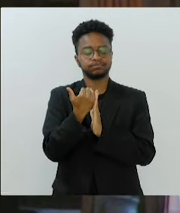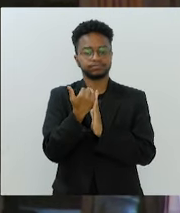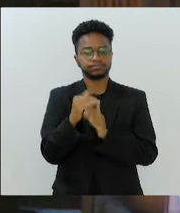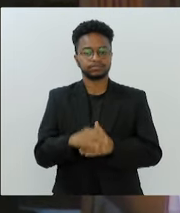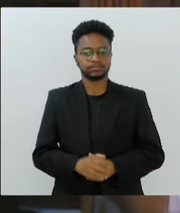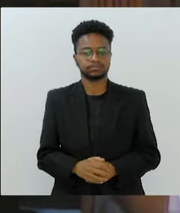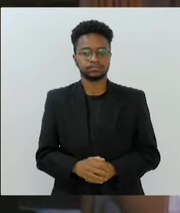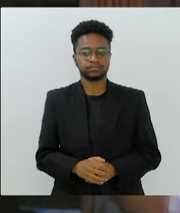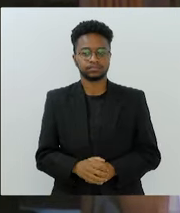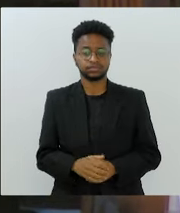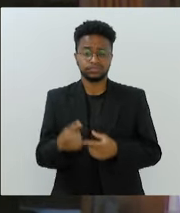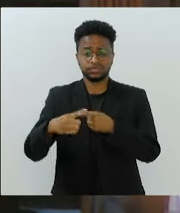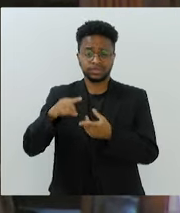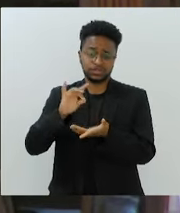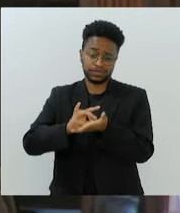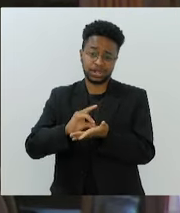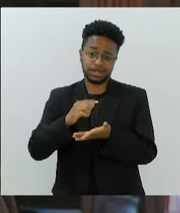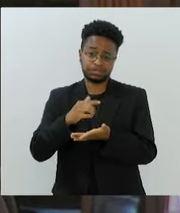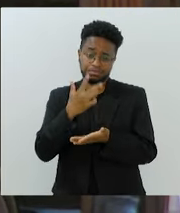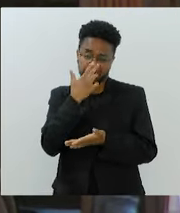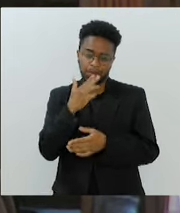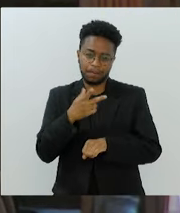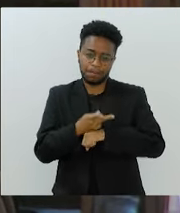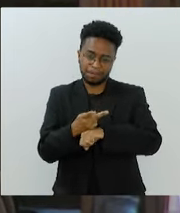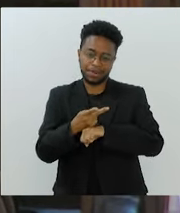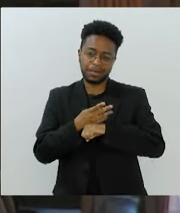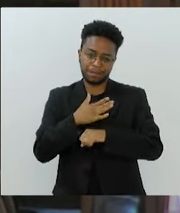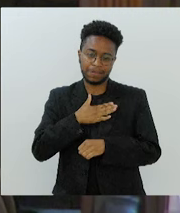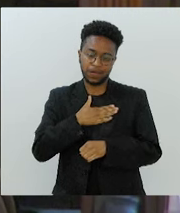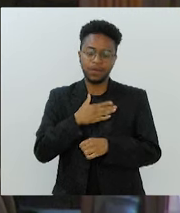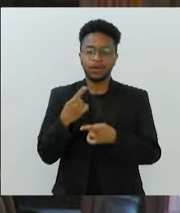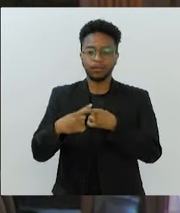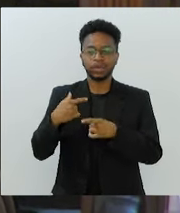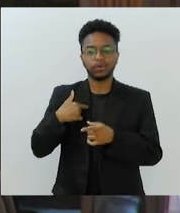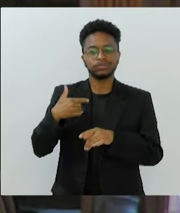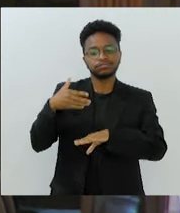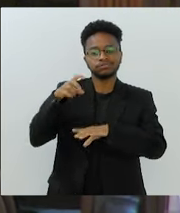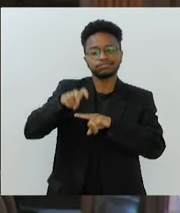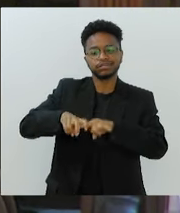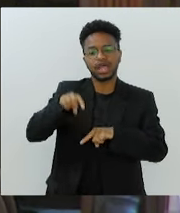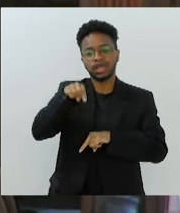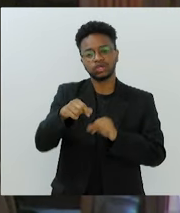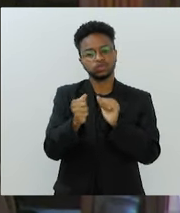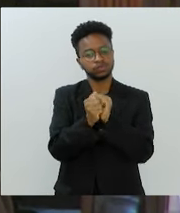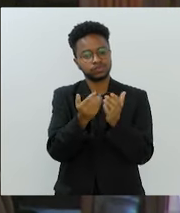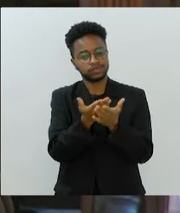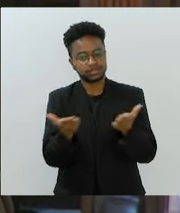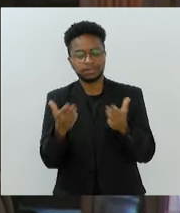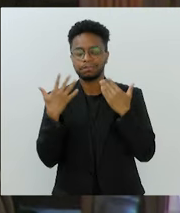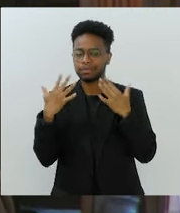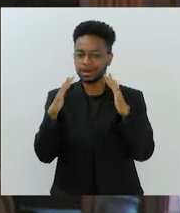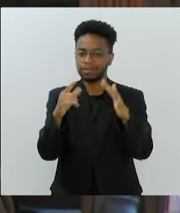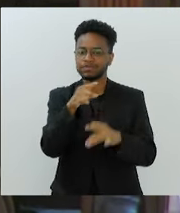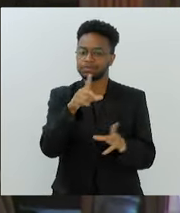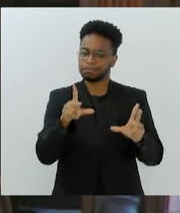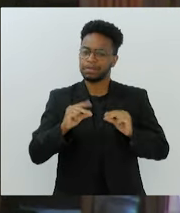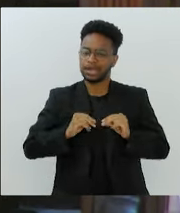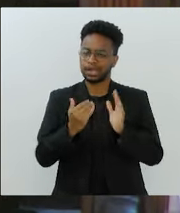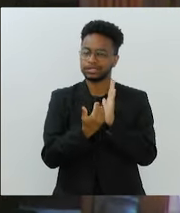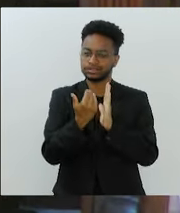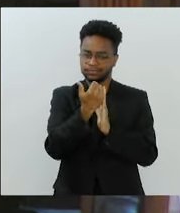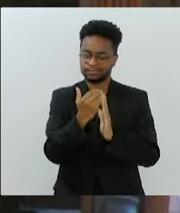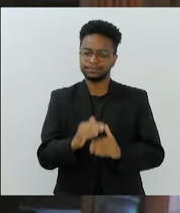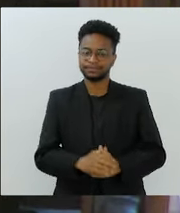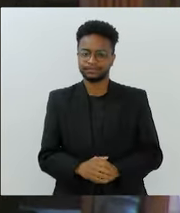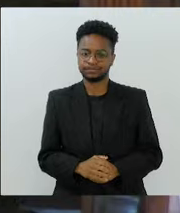Na verdade, eu que recebo esse prêmio, estando aqui nessa mesa. André, muito obrigado, parabéns, você merece muito mais.